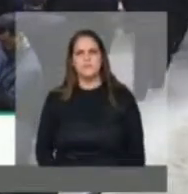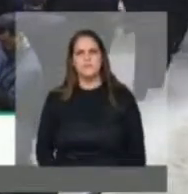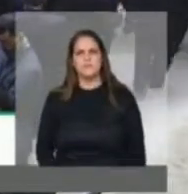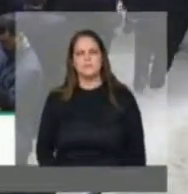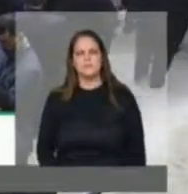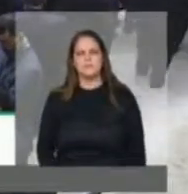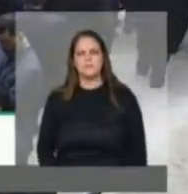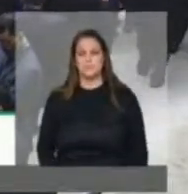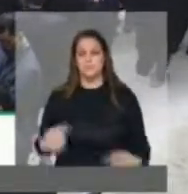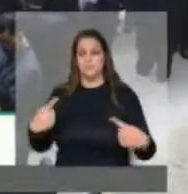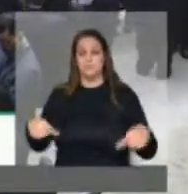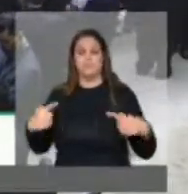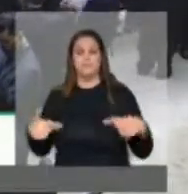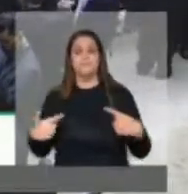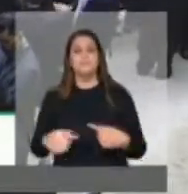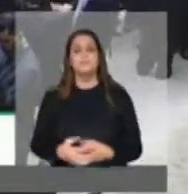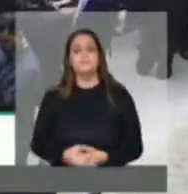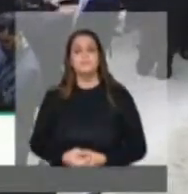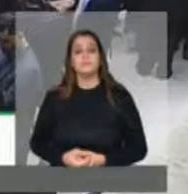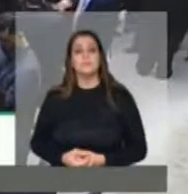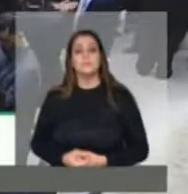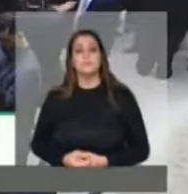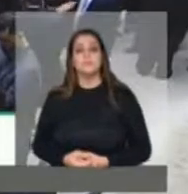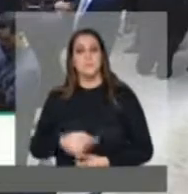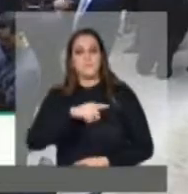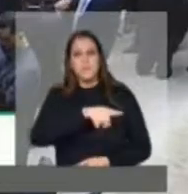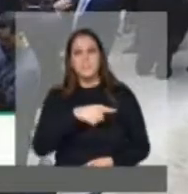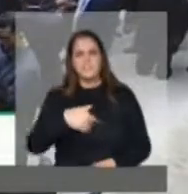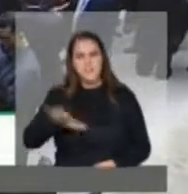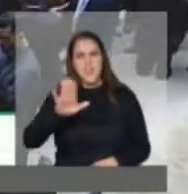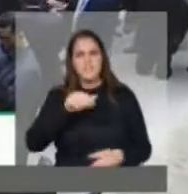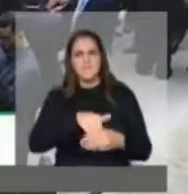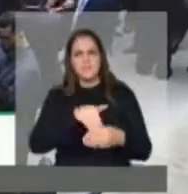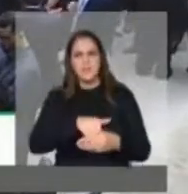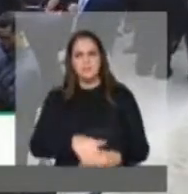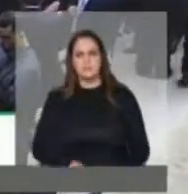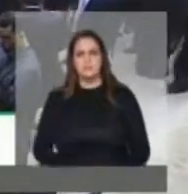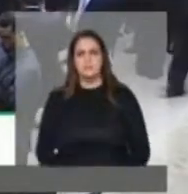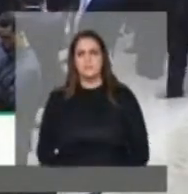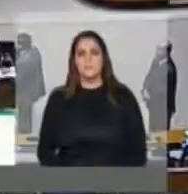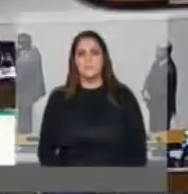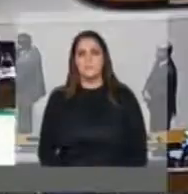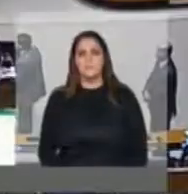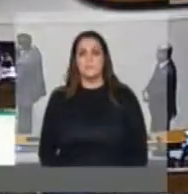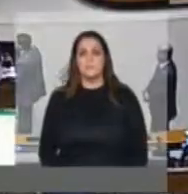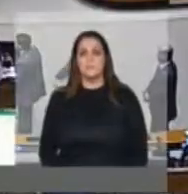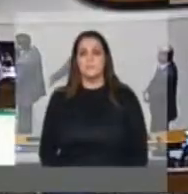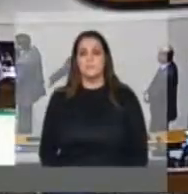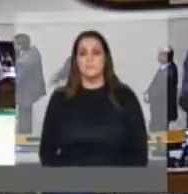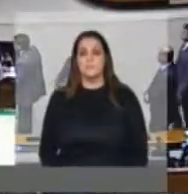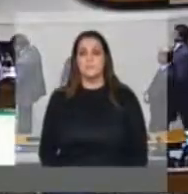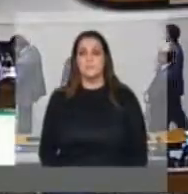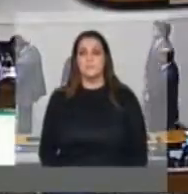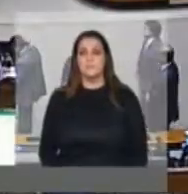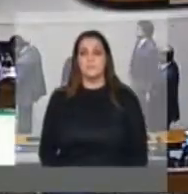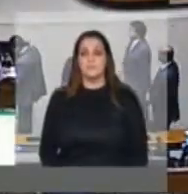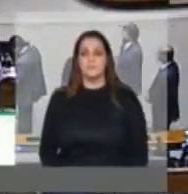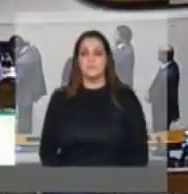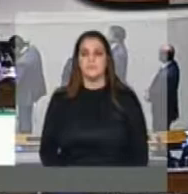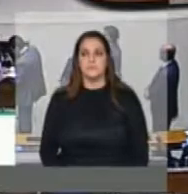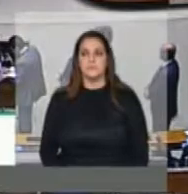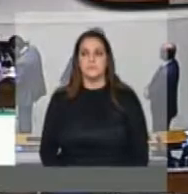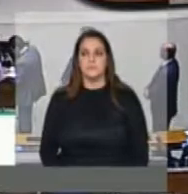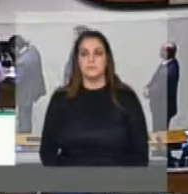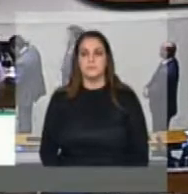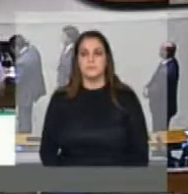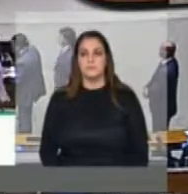voltar à Câmara e votar a favor de Michel Temer. O advogado que defende o presidente da República, o Antônio Cláudio Maris